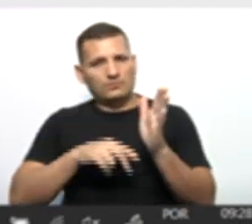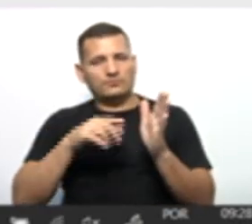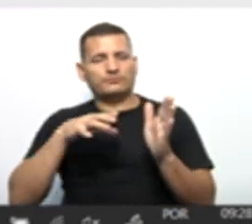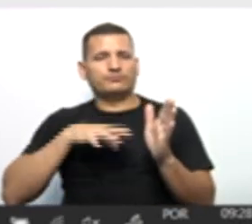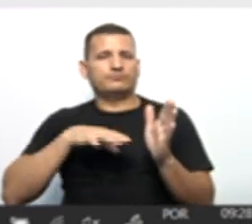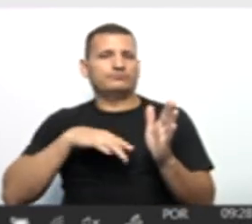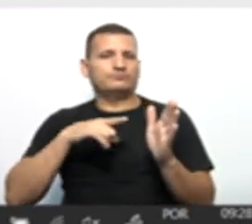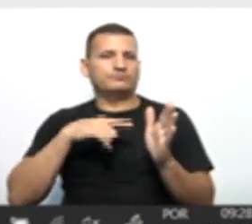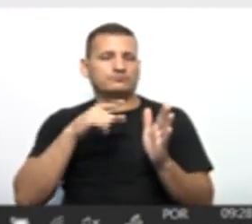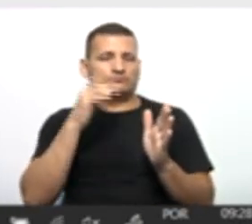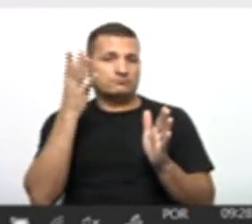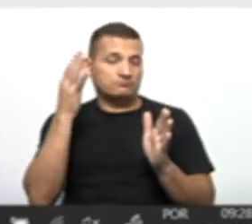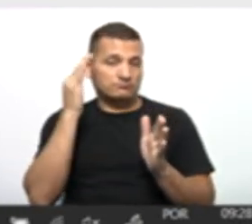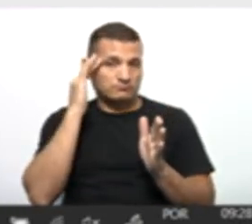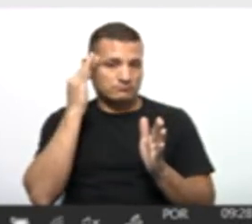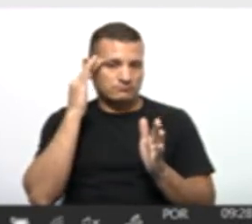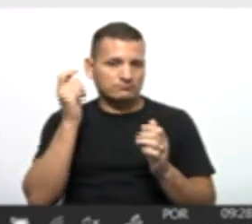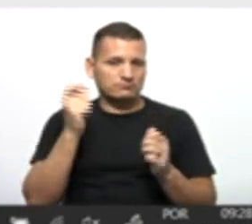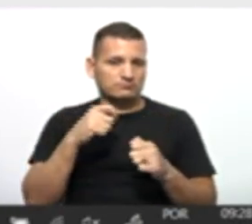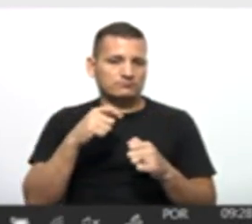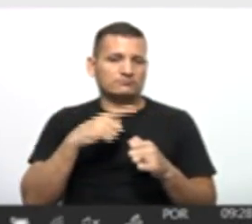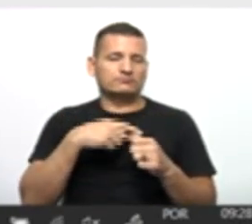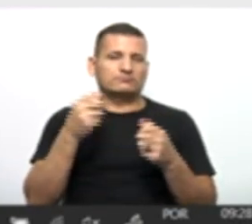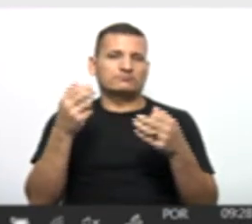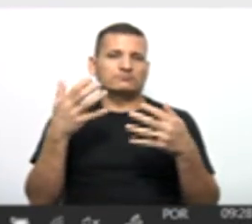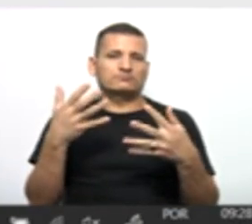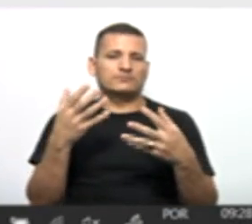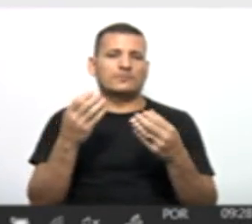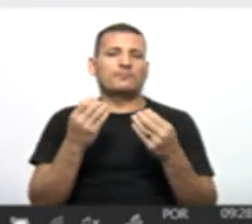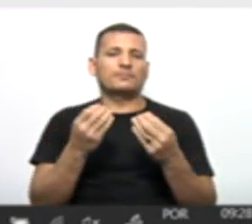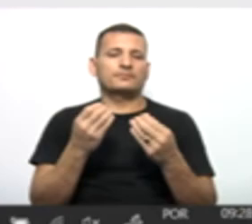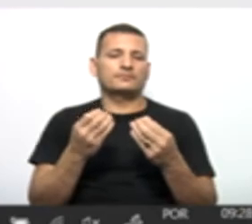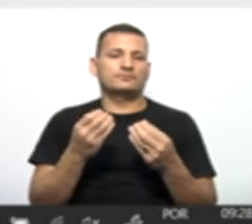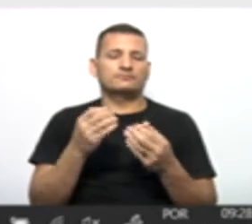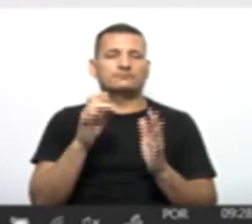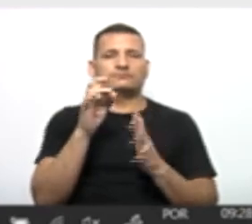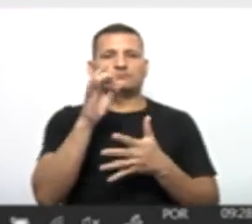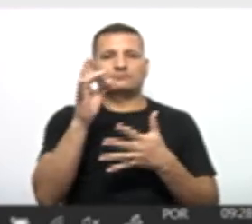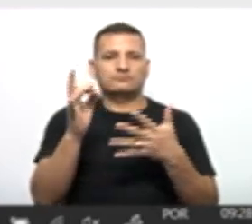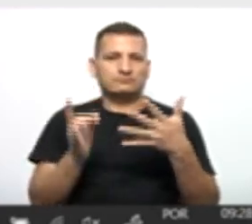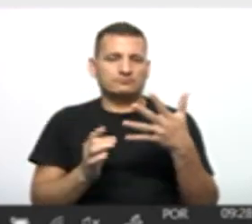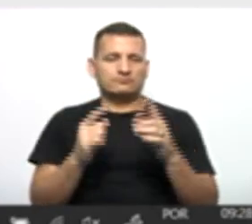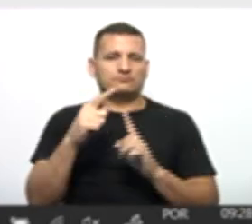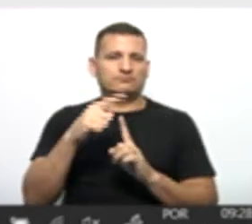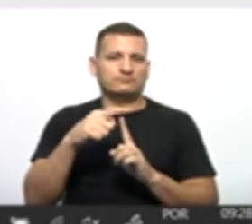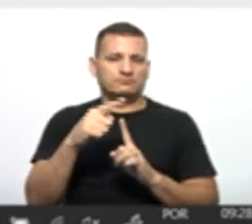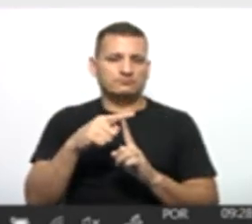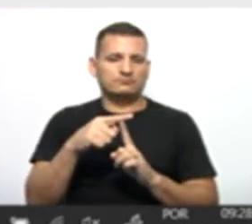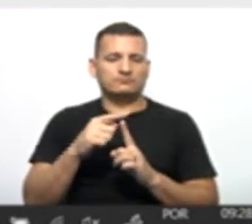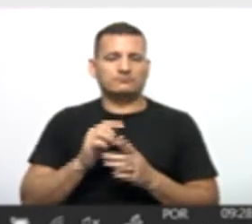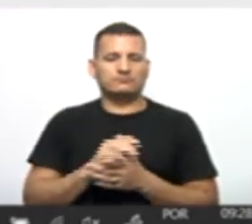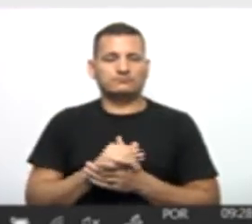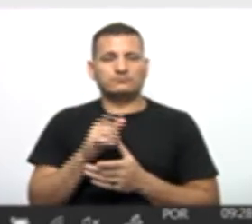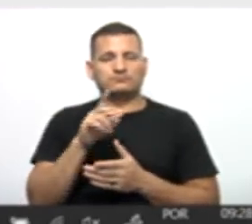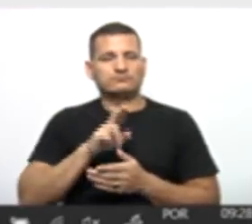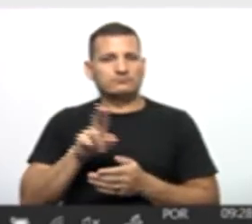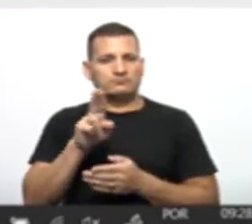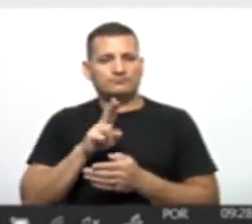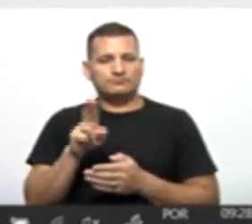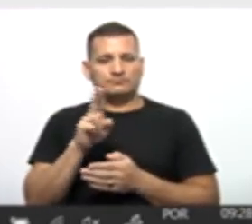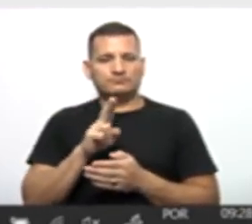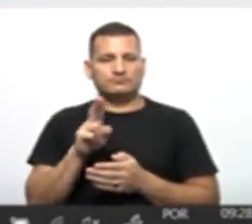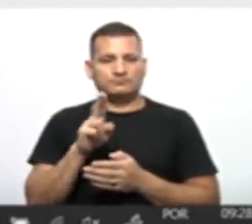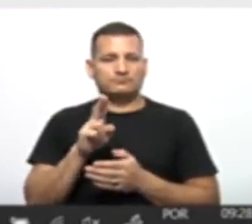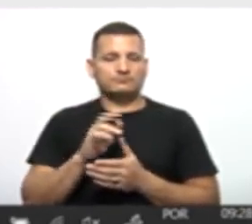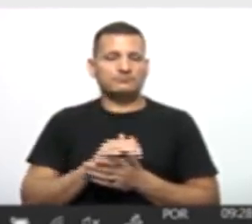muito fácil de entender, e tem aqui explicando para que serve cada um desses tipos, em que situação que você vai utilizar,